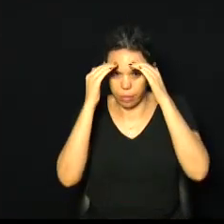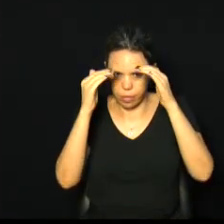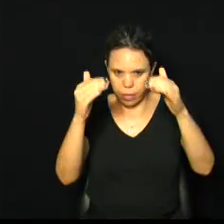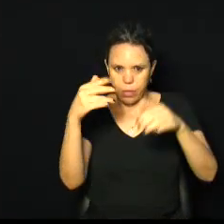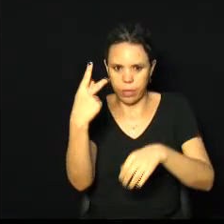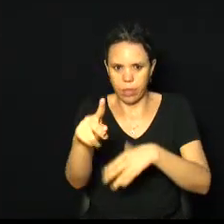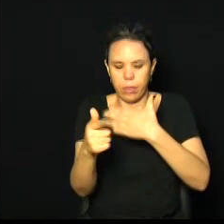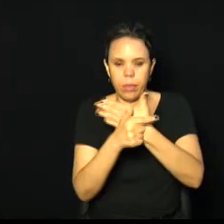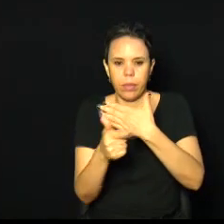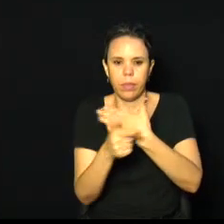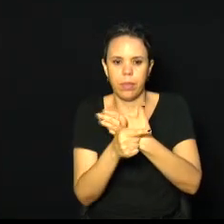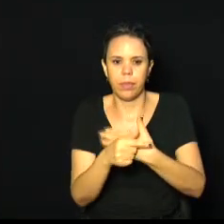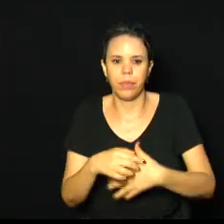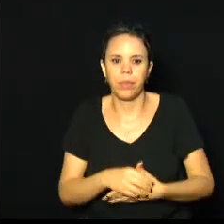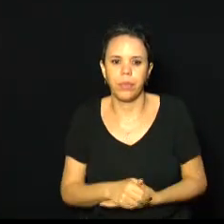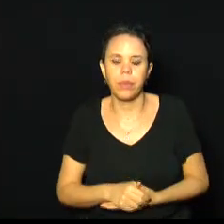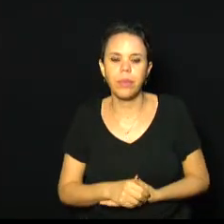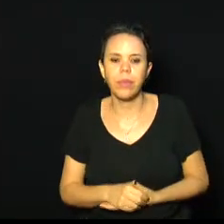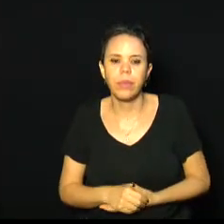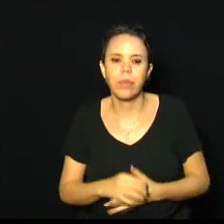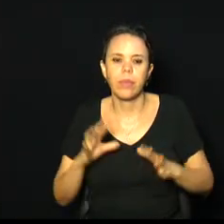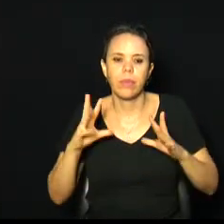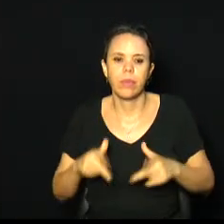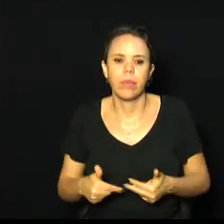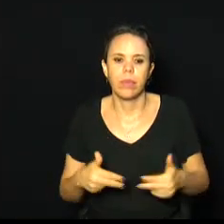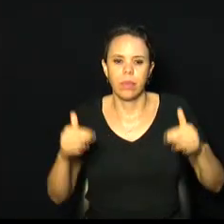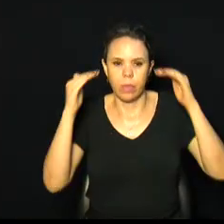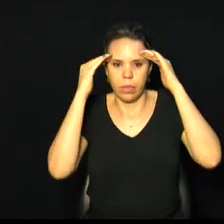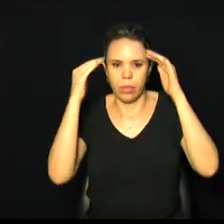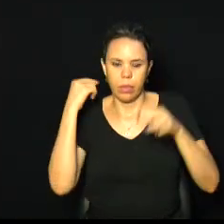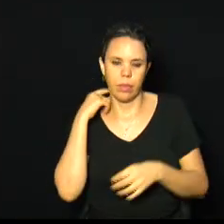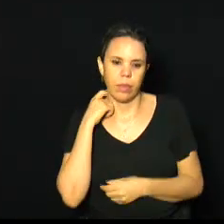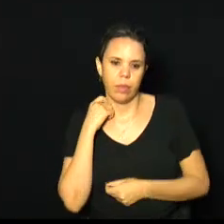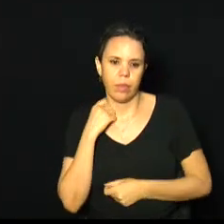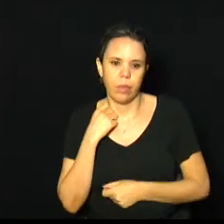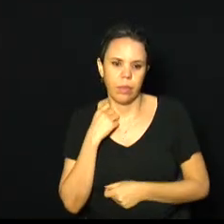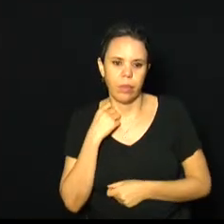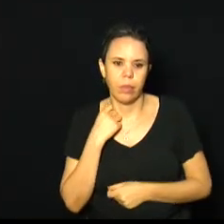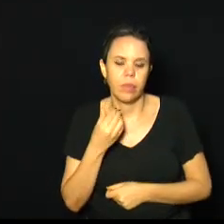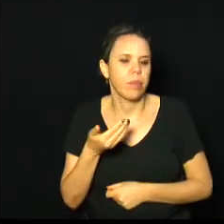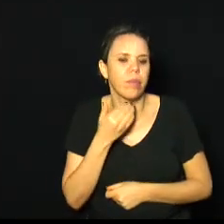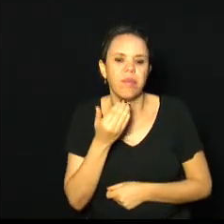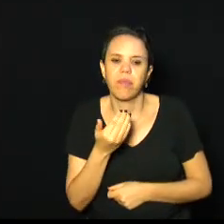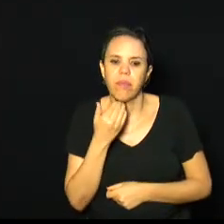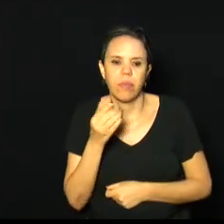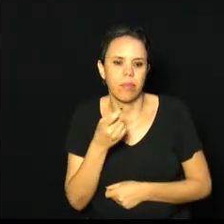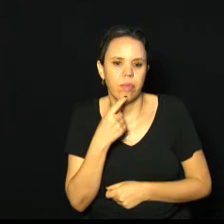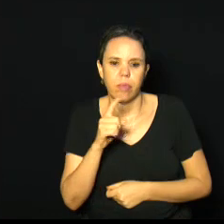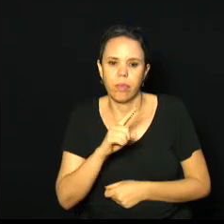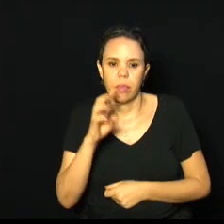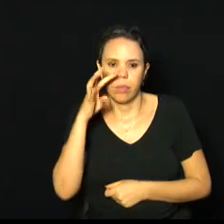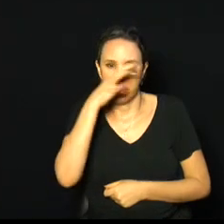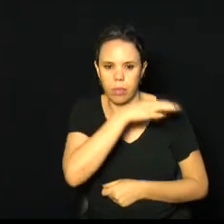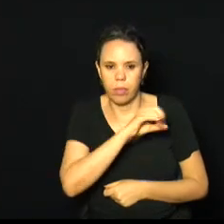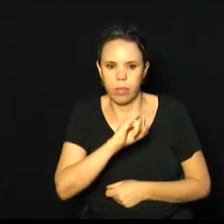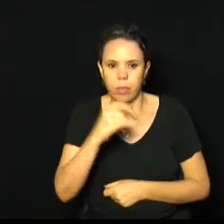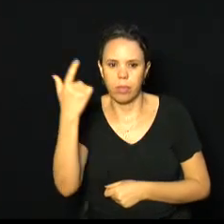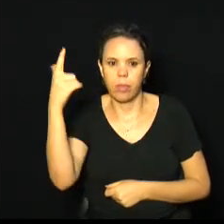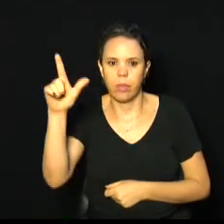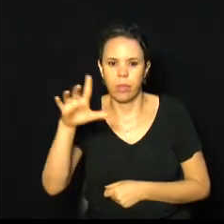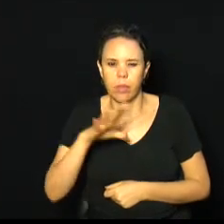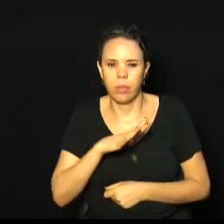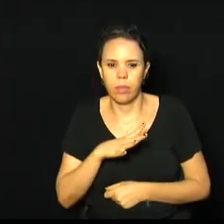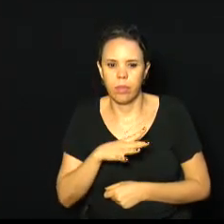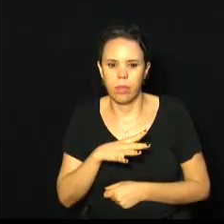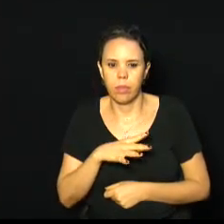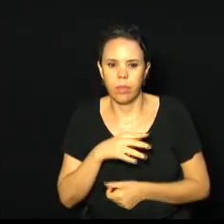seu papel na área de saneamento, cumpre com o seu papel. Mas não adianta Campinas cumprir, né, se outras cidades ao